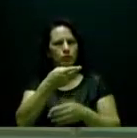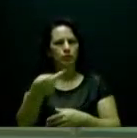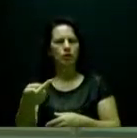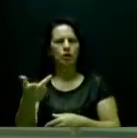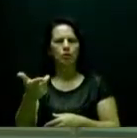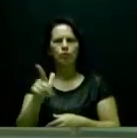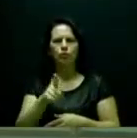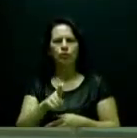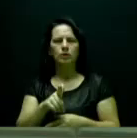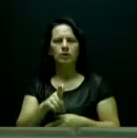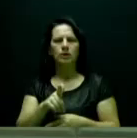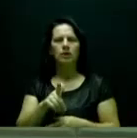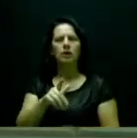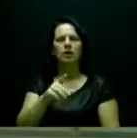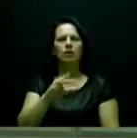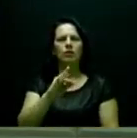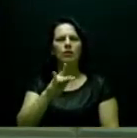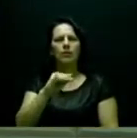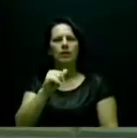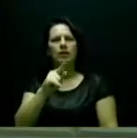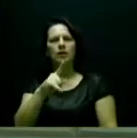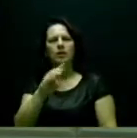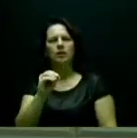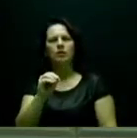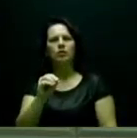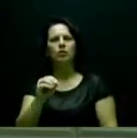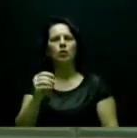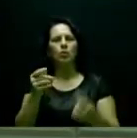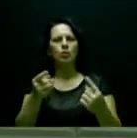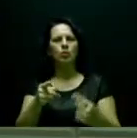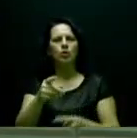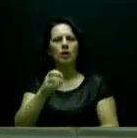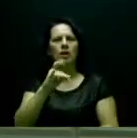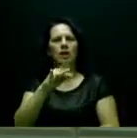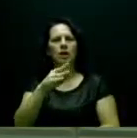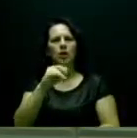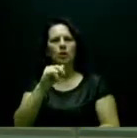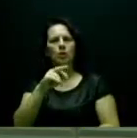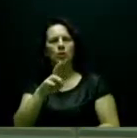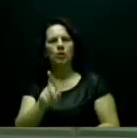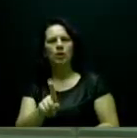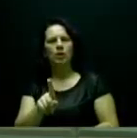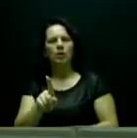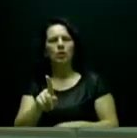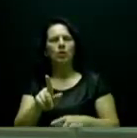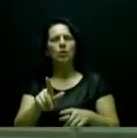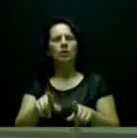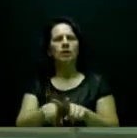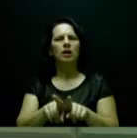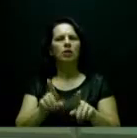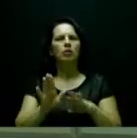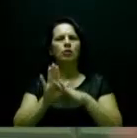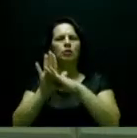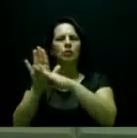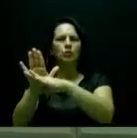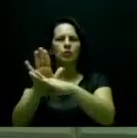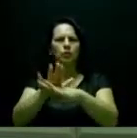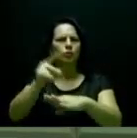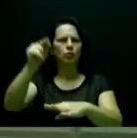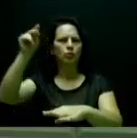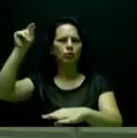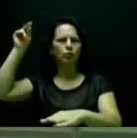não encontra vedação por conta da legislação eleitoral, na medida em que se prende o benefício já em vigor e